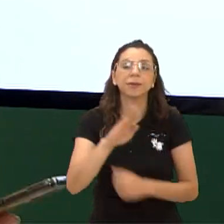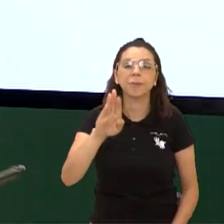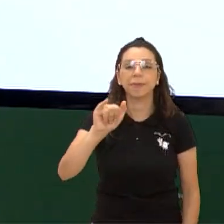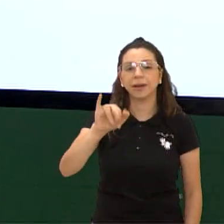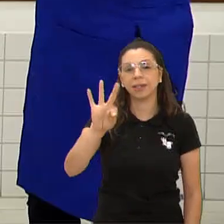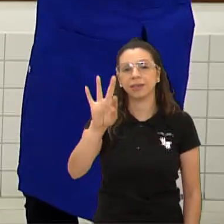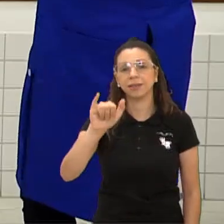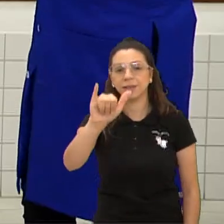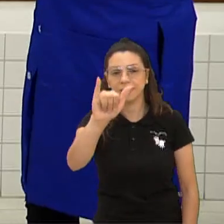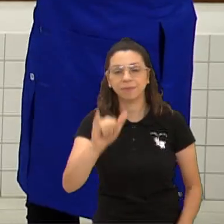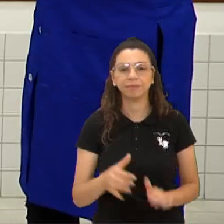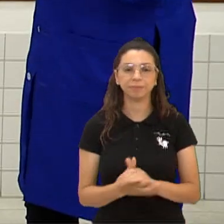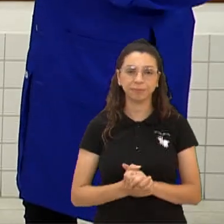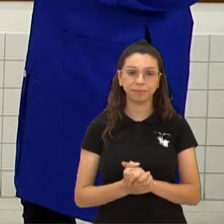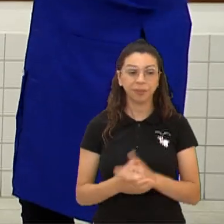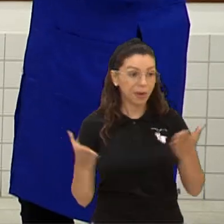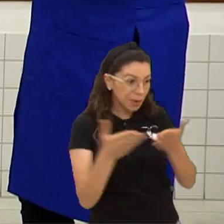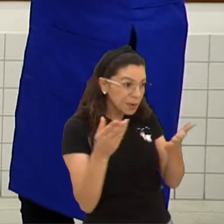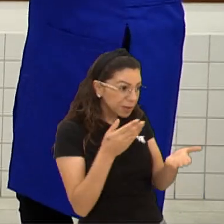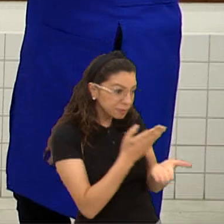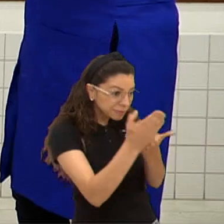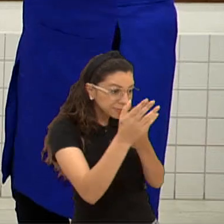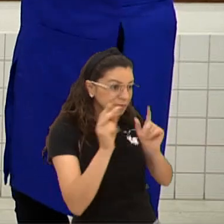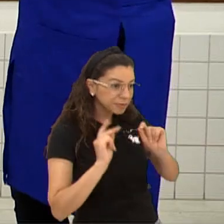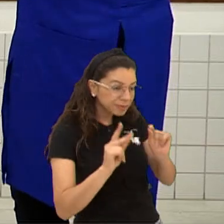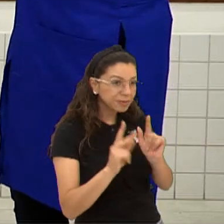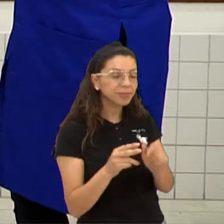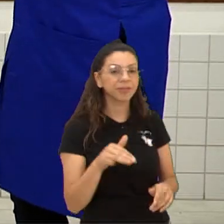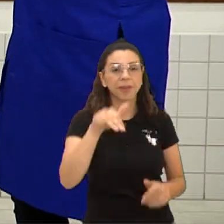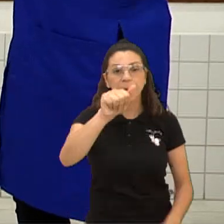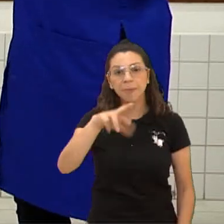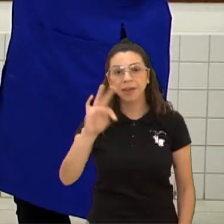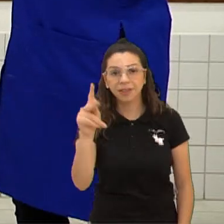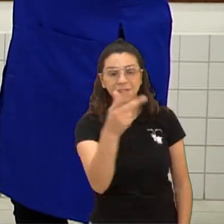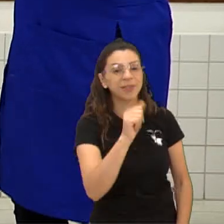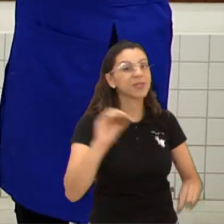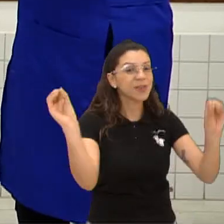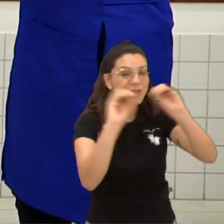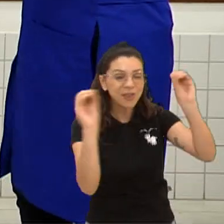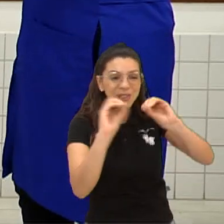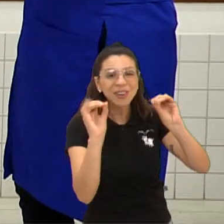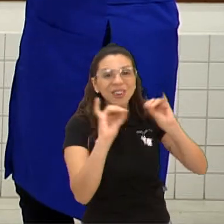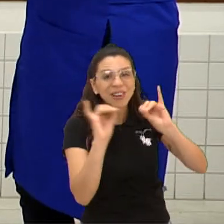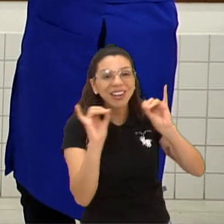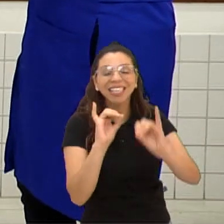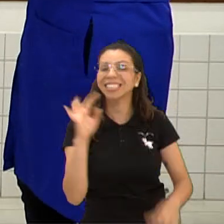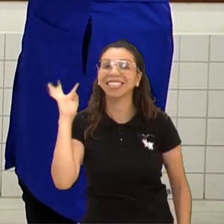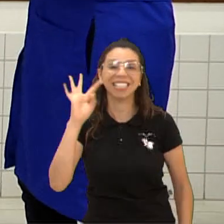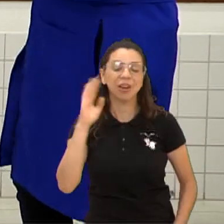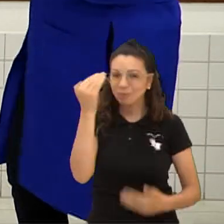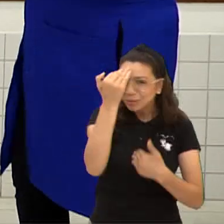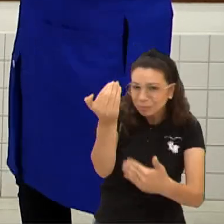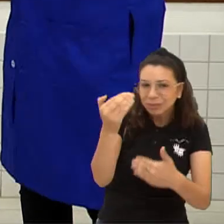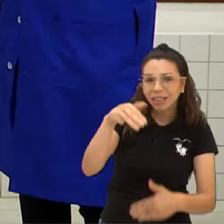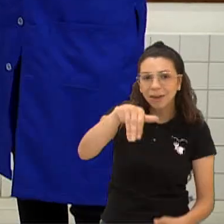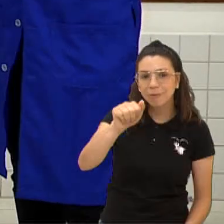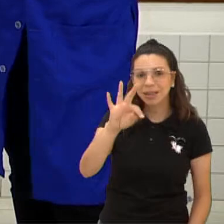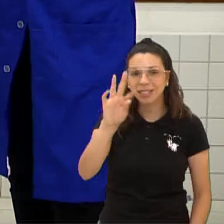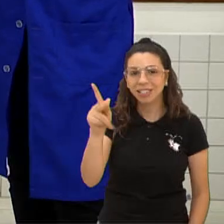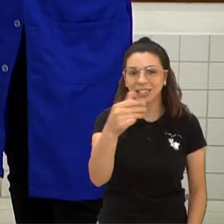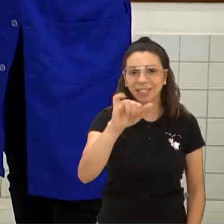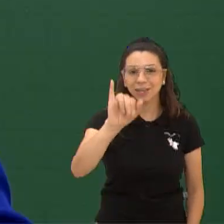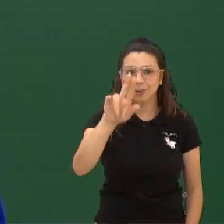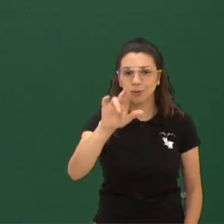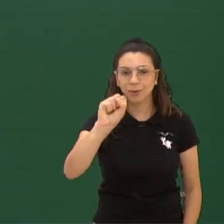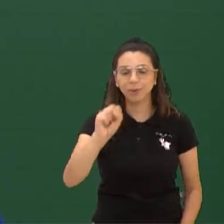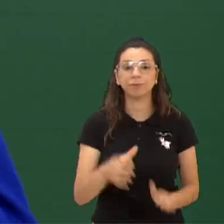Ibaiti. Vamos lá? Agora vamos continuar. O Matheus mandou um oi muito legal aqui para mim, hein? Muito obrigada, hein, Matheus? Na continuação, vamos falar